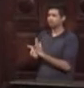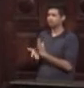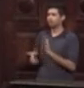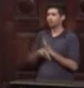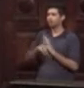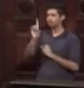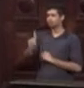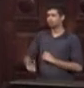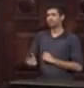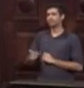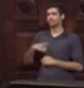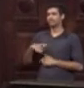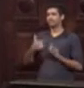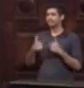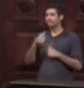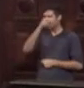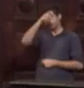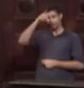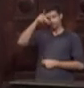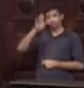e de serviços públicos,